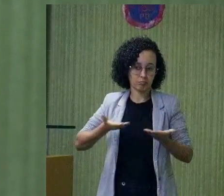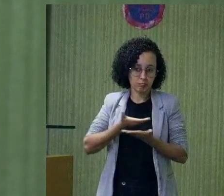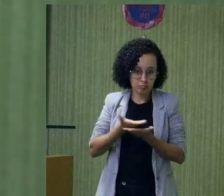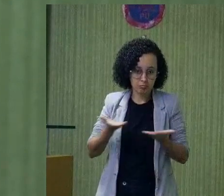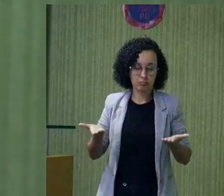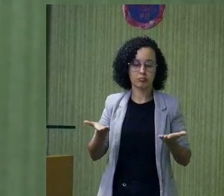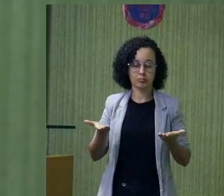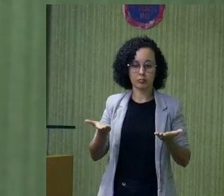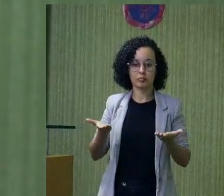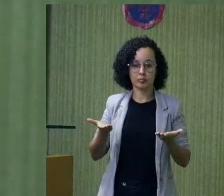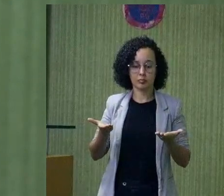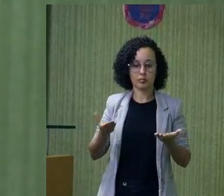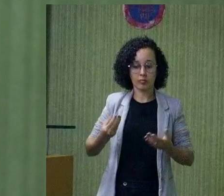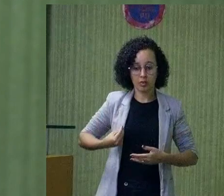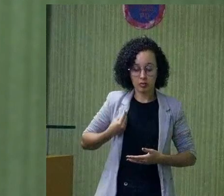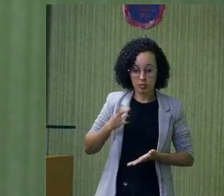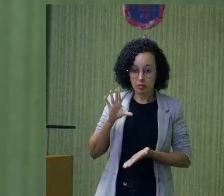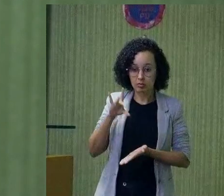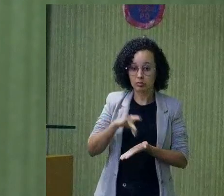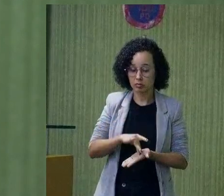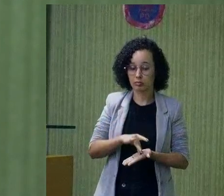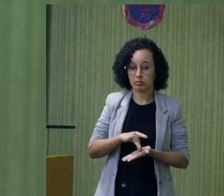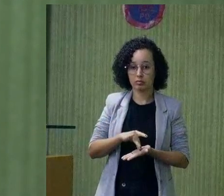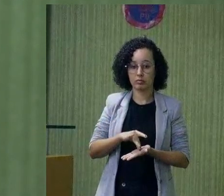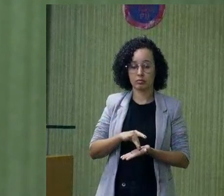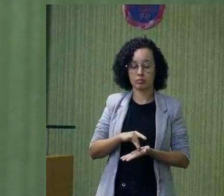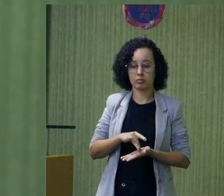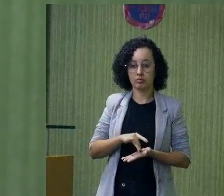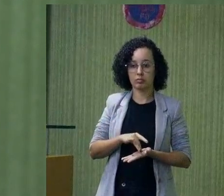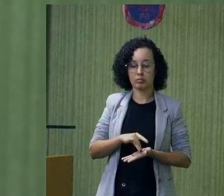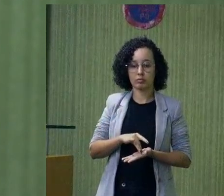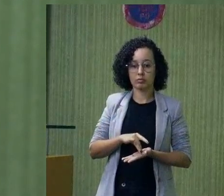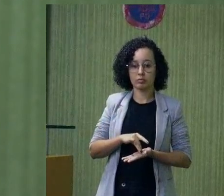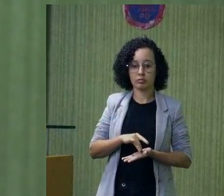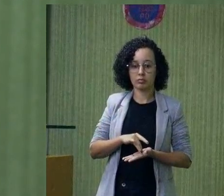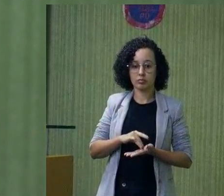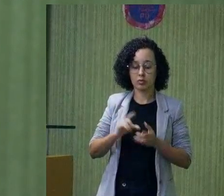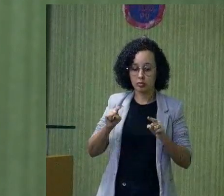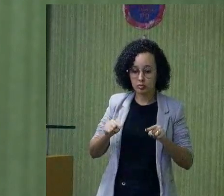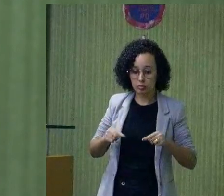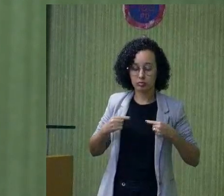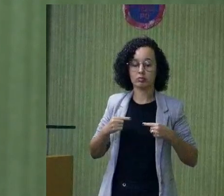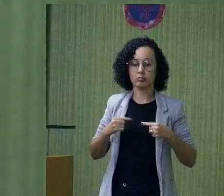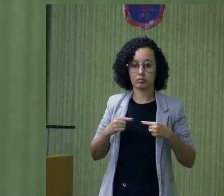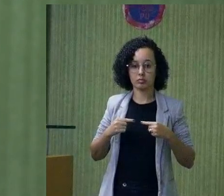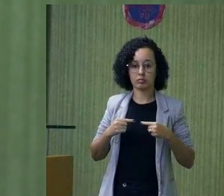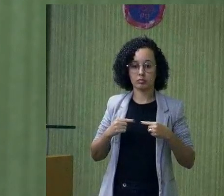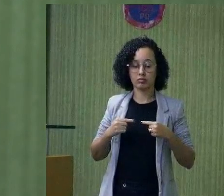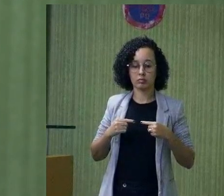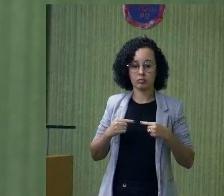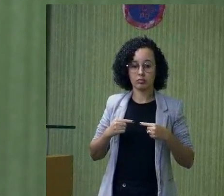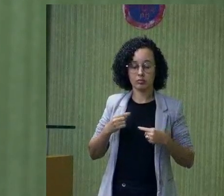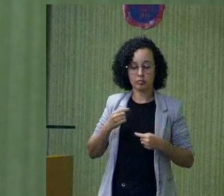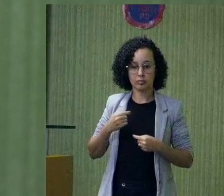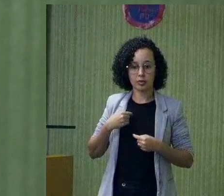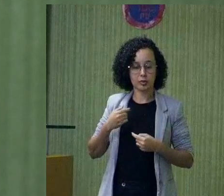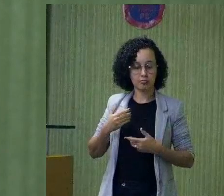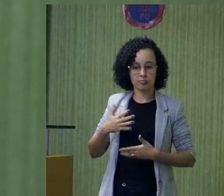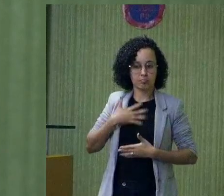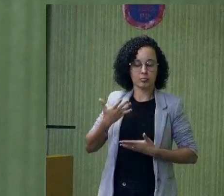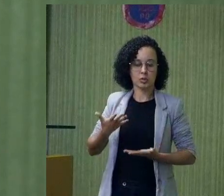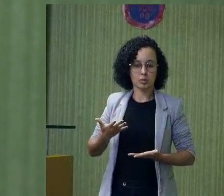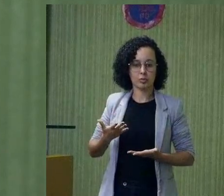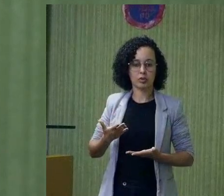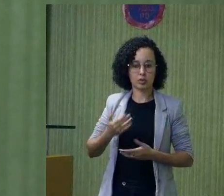né a vida real como ela é os desafios né que nos pegam de surpresa mesmo